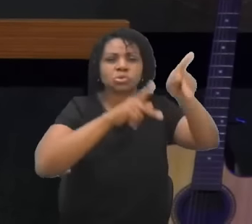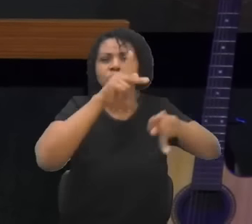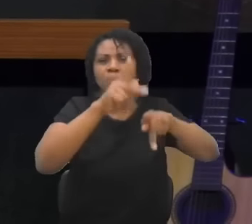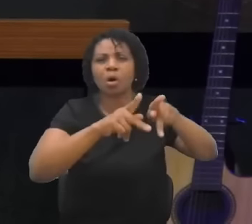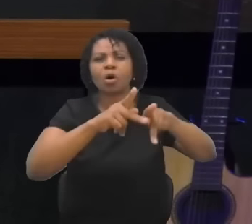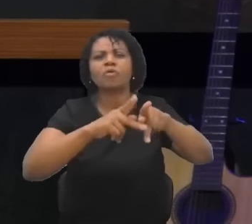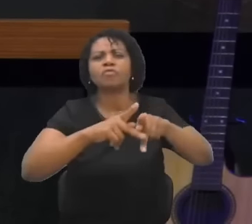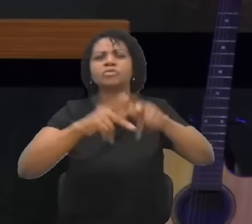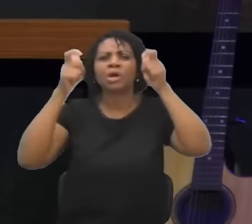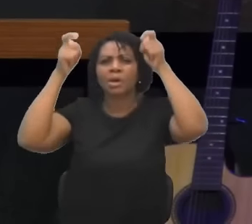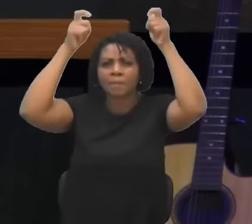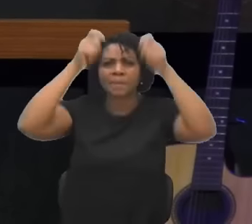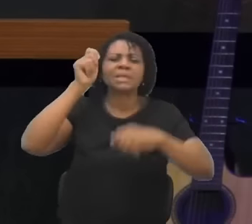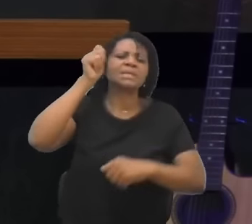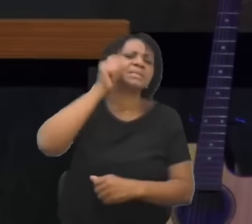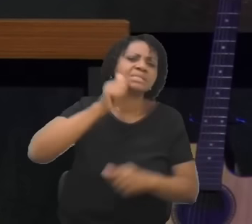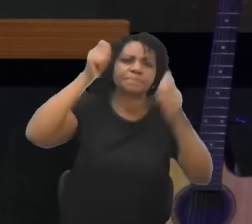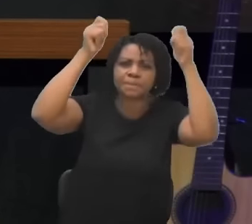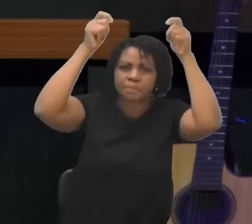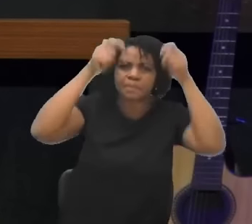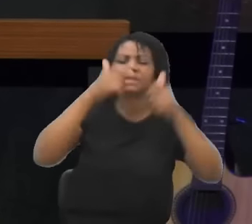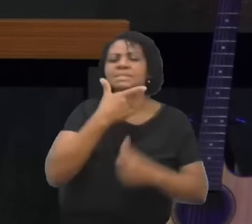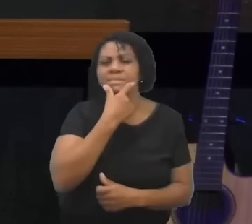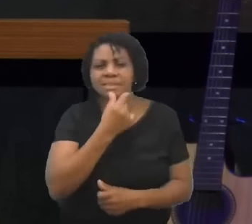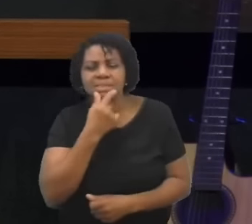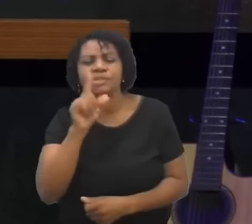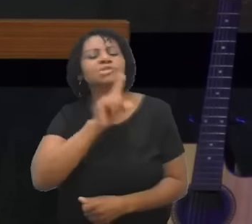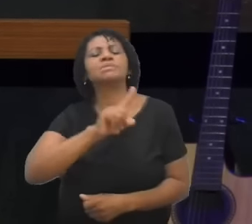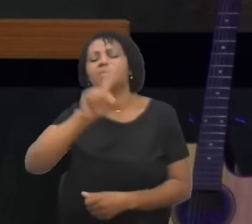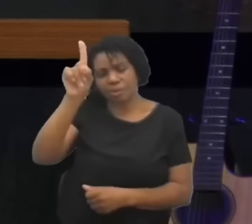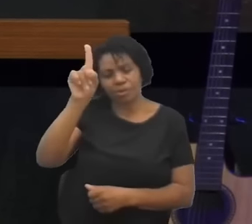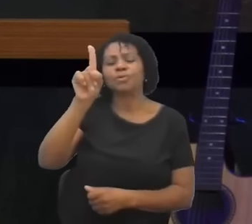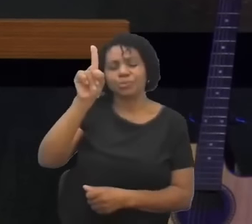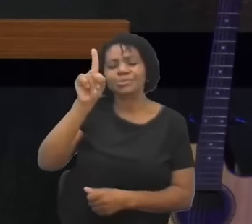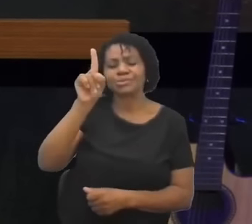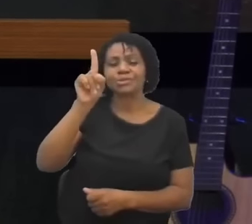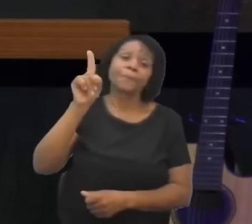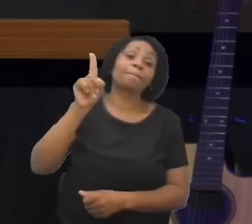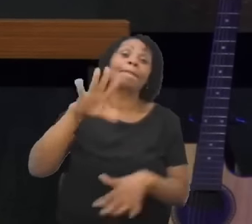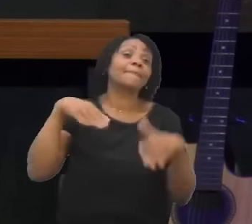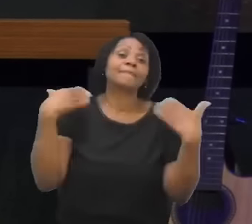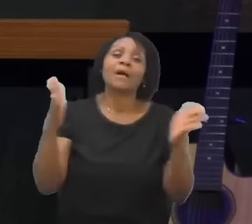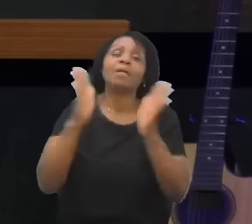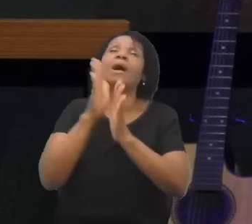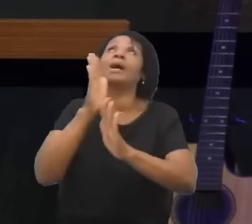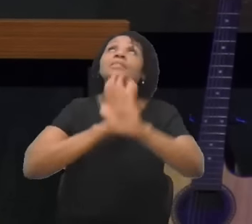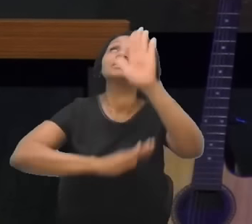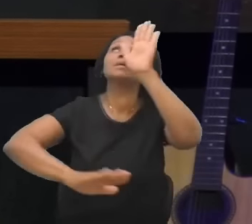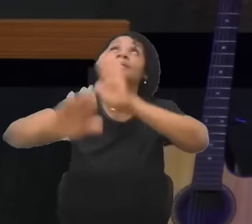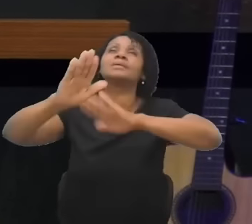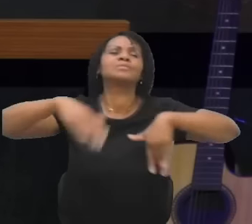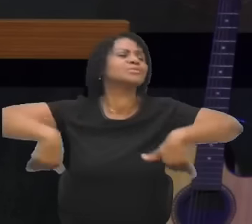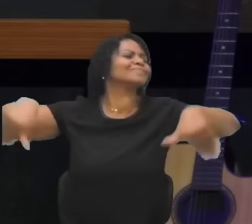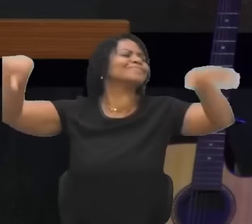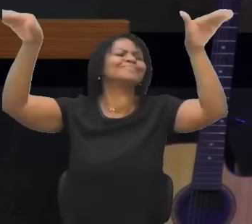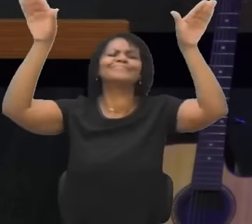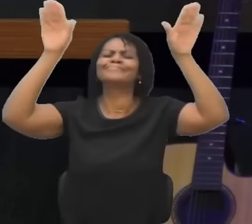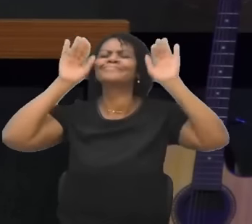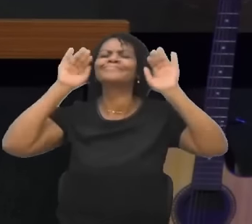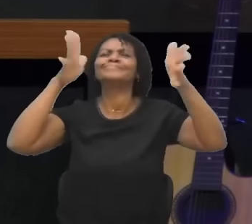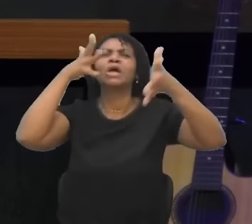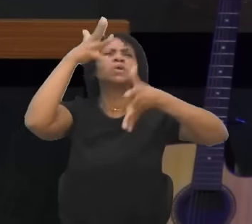é príncipe, quem é princesa? Aqui levanta a mão. Você é príncipe, você é princesa de Deus. Então adora a Deus, levanta a tua mão